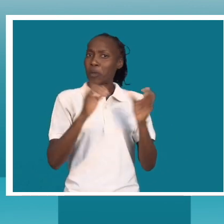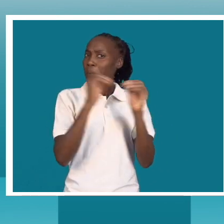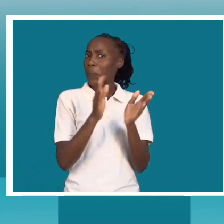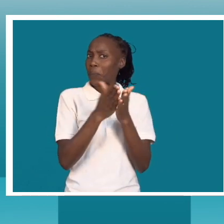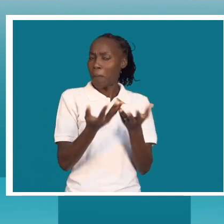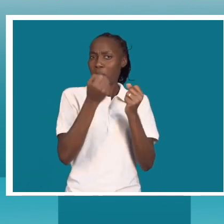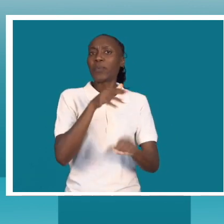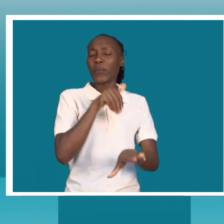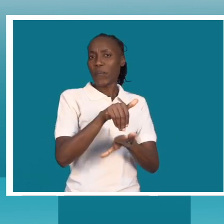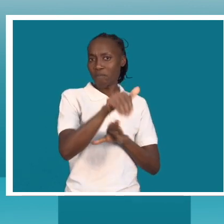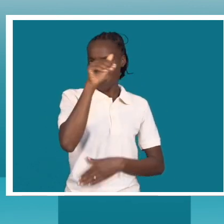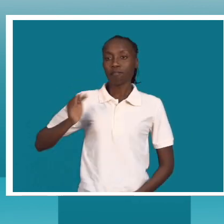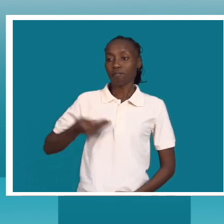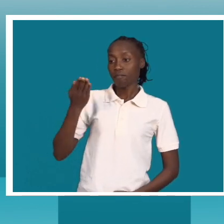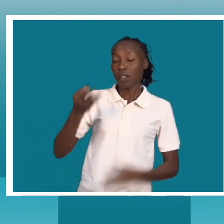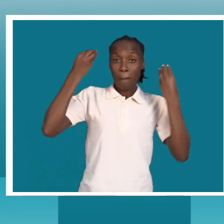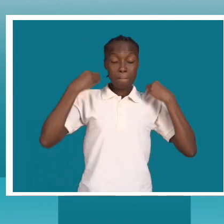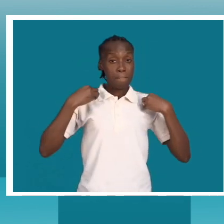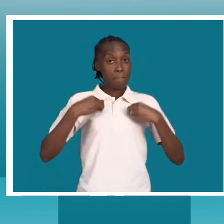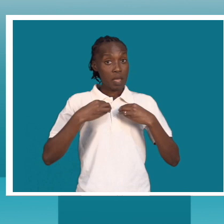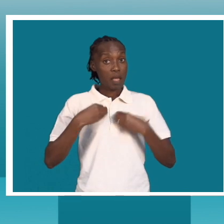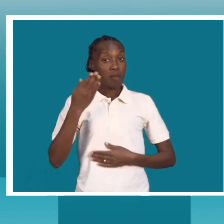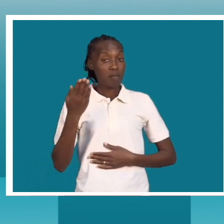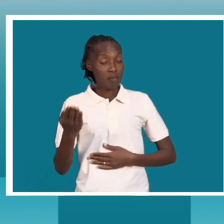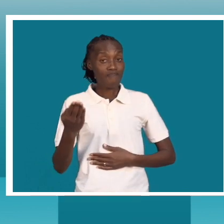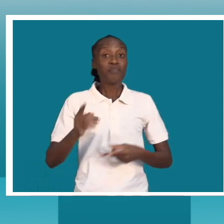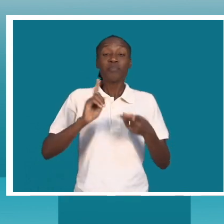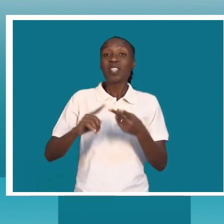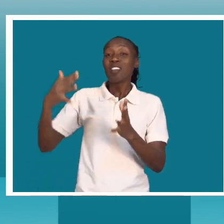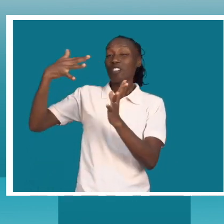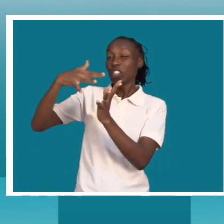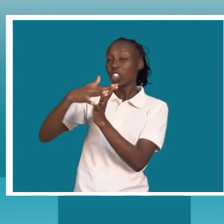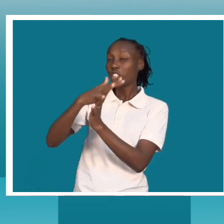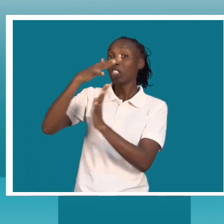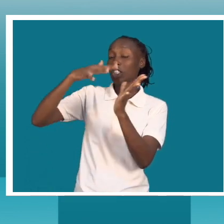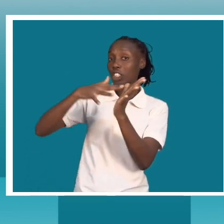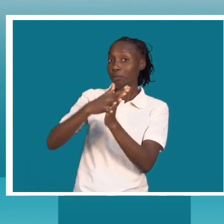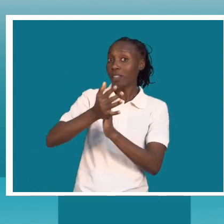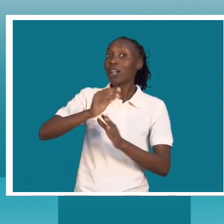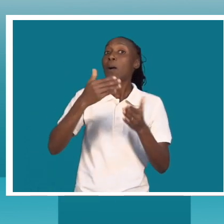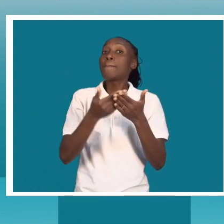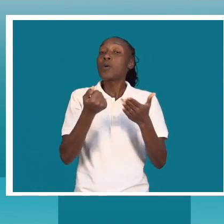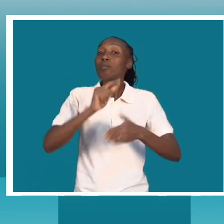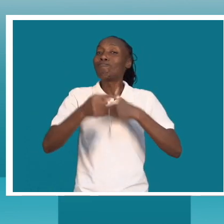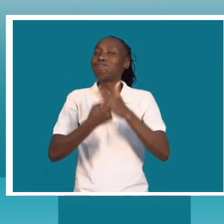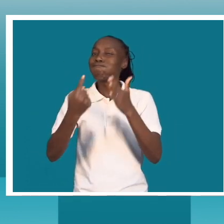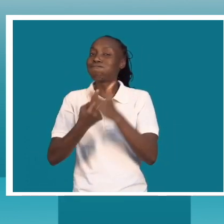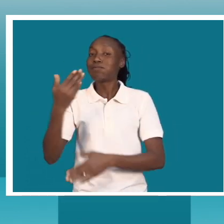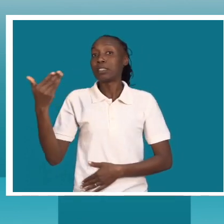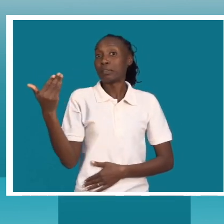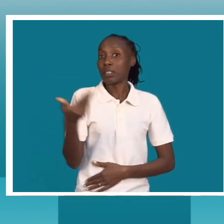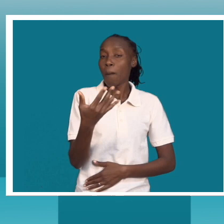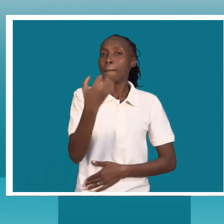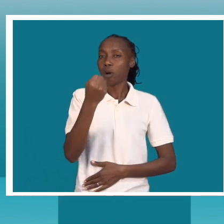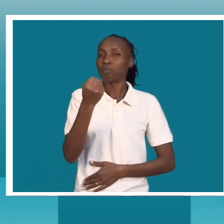desta bala no local. Cláudia Domingos, médica generalista, explica os efeitos que estes